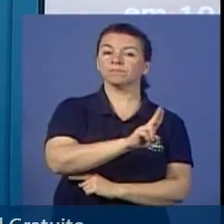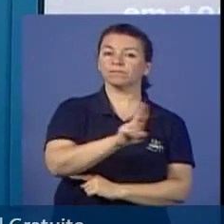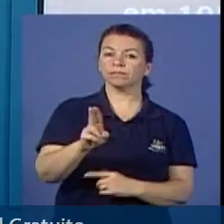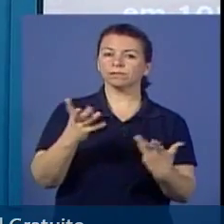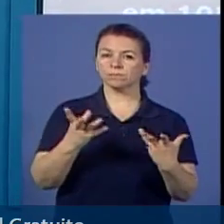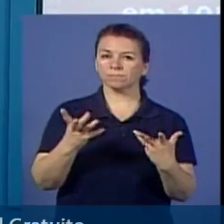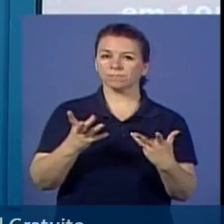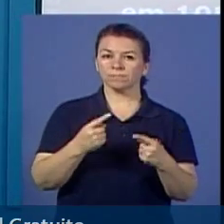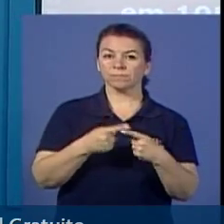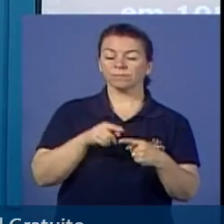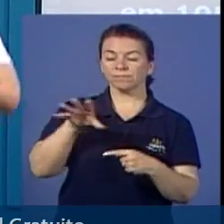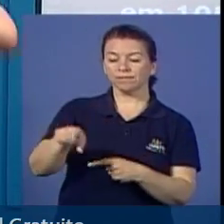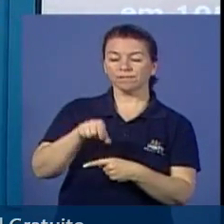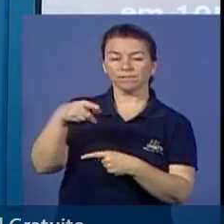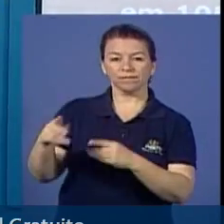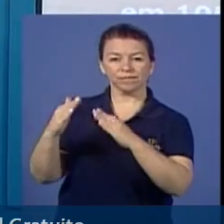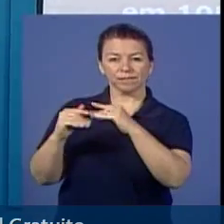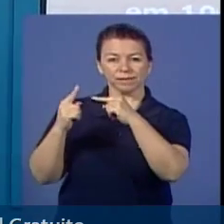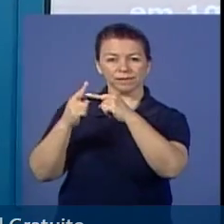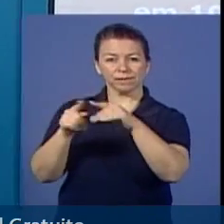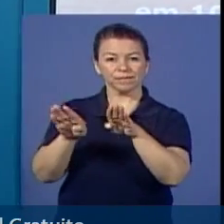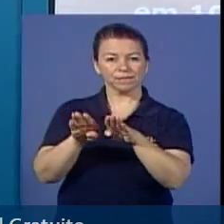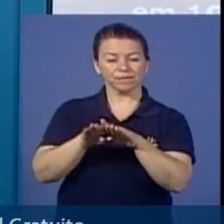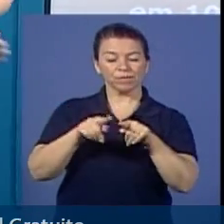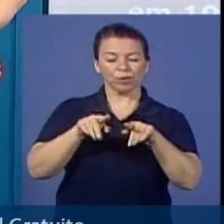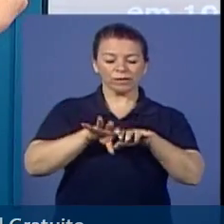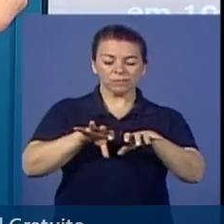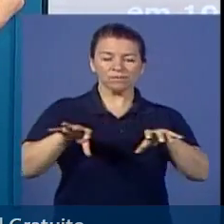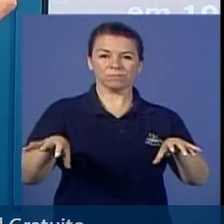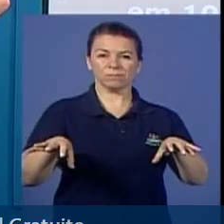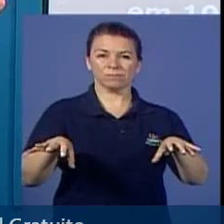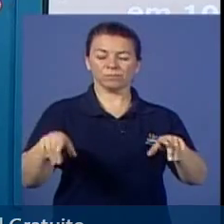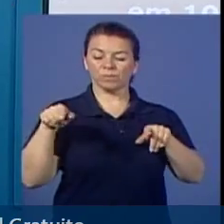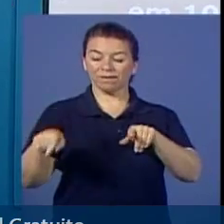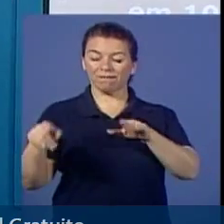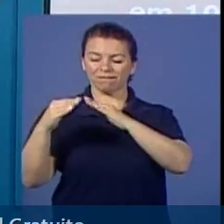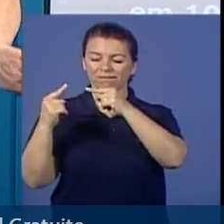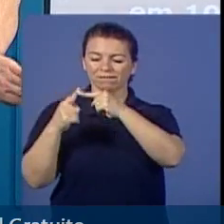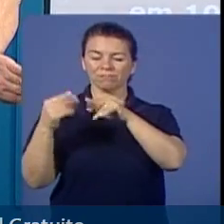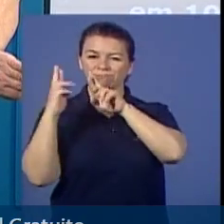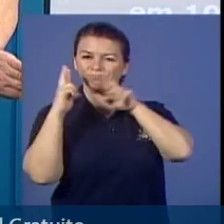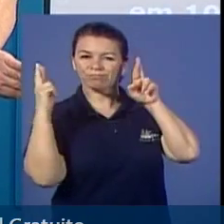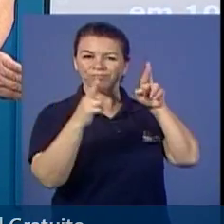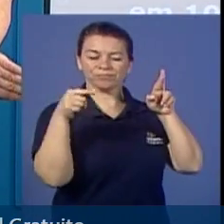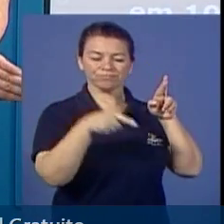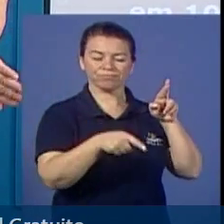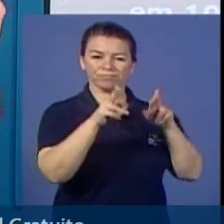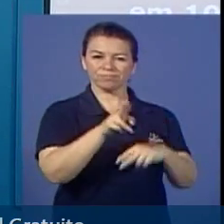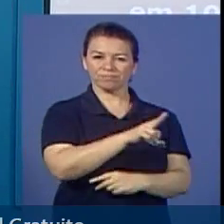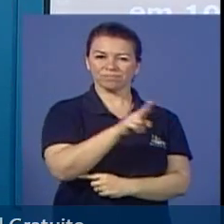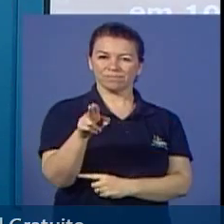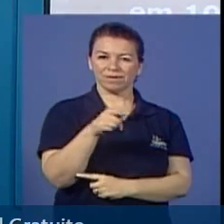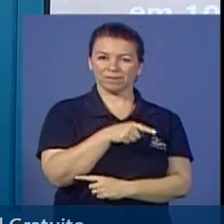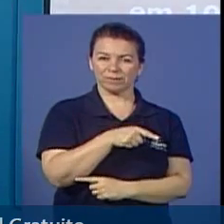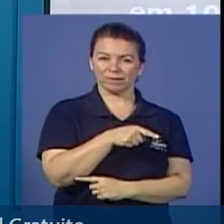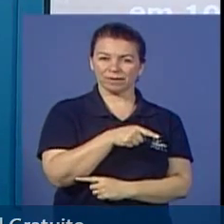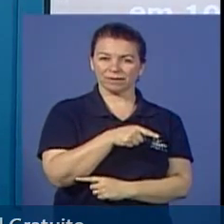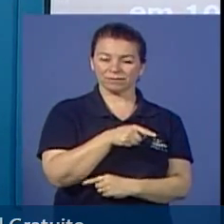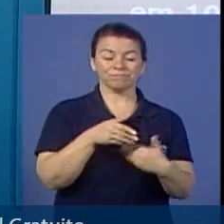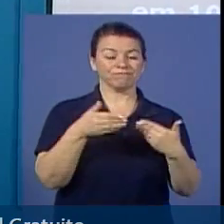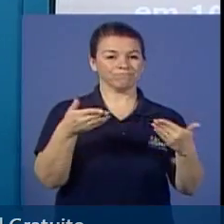sobre esta igreja também, que se separou dele, que não o respeita mais, que não o tem mais como líder. Agora,